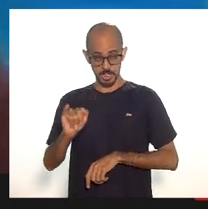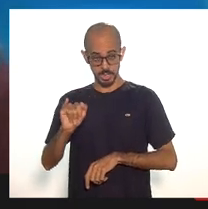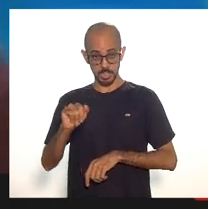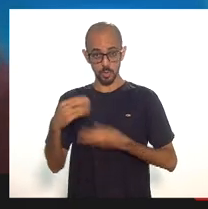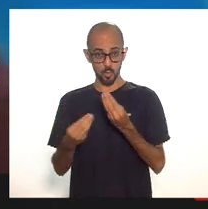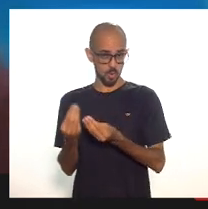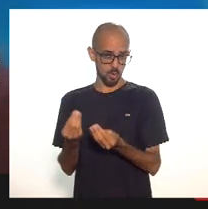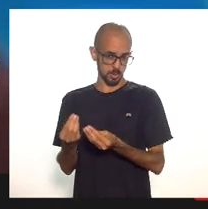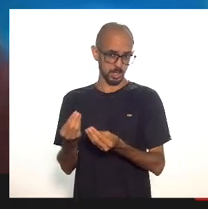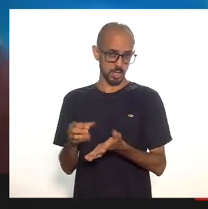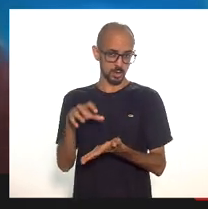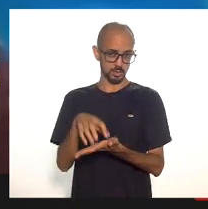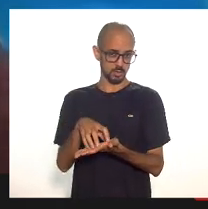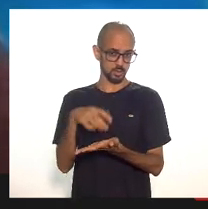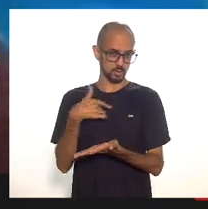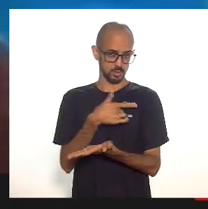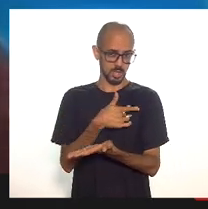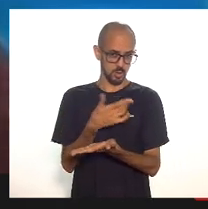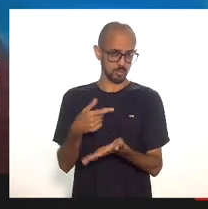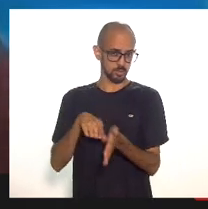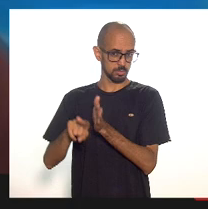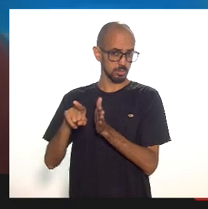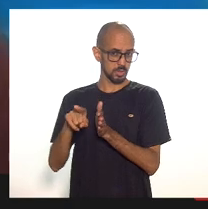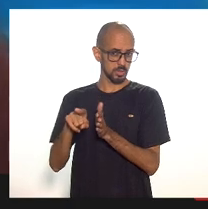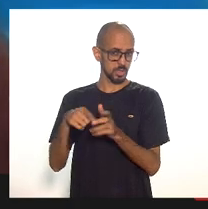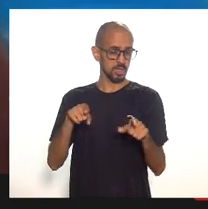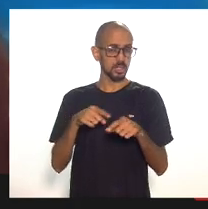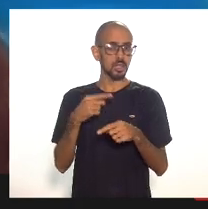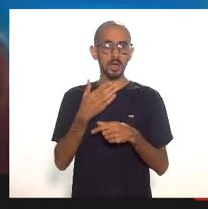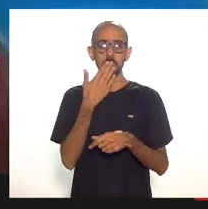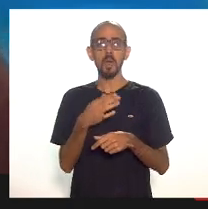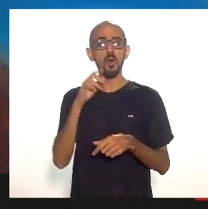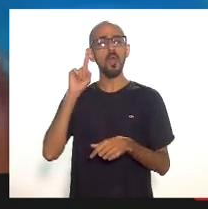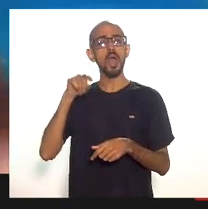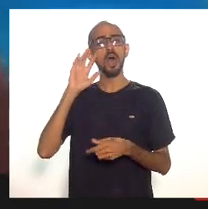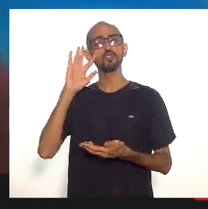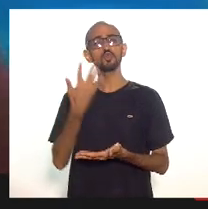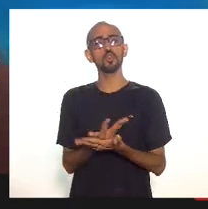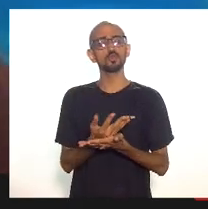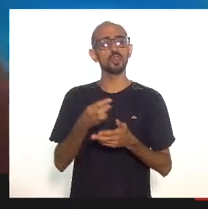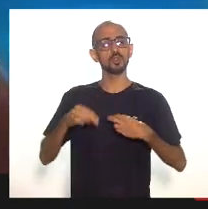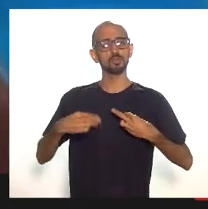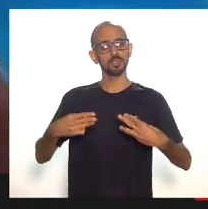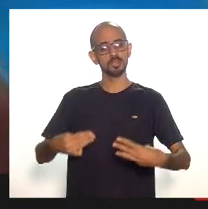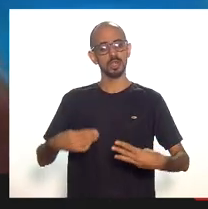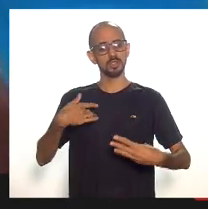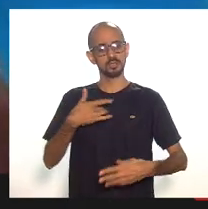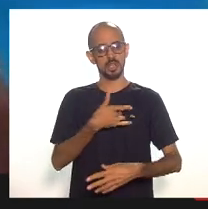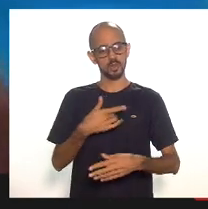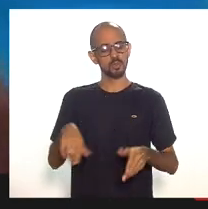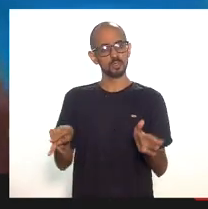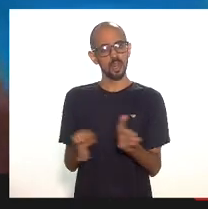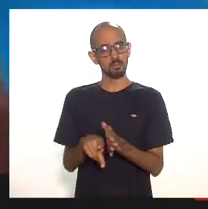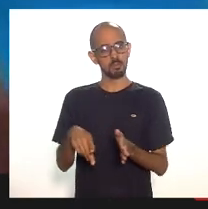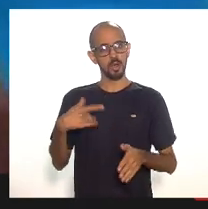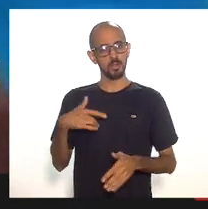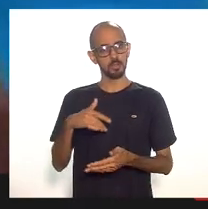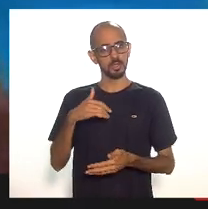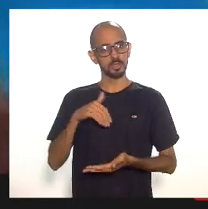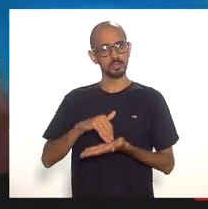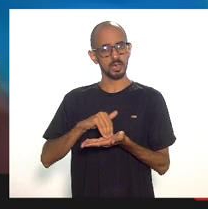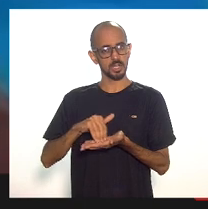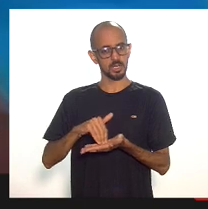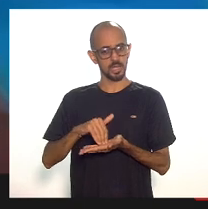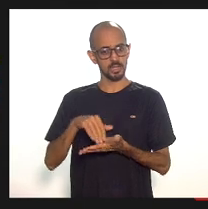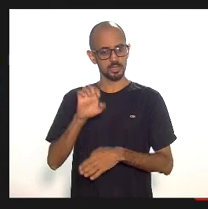em relação a isso e o que o senhor tem de expectativa de solução do Ministério da Saúde ou da própria Secretaria Estadual de Saúde?